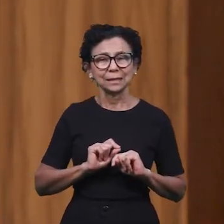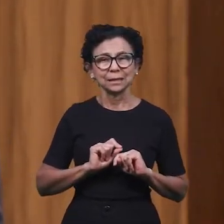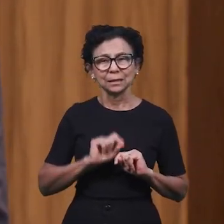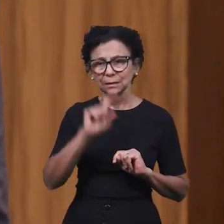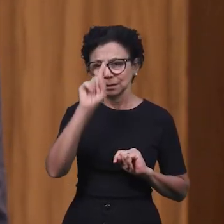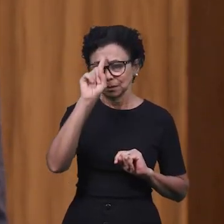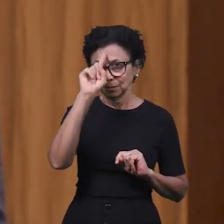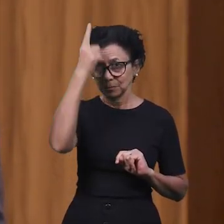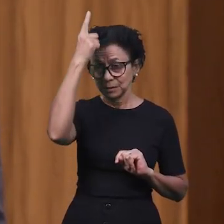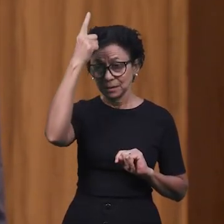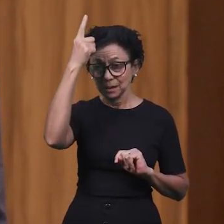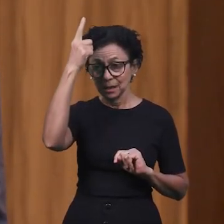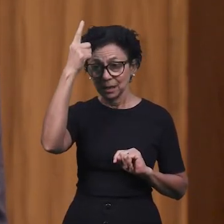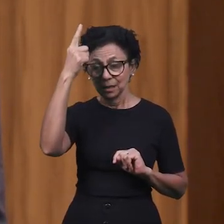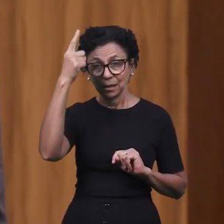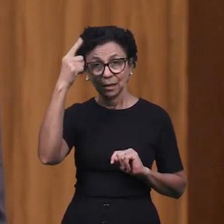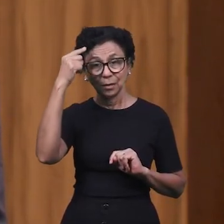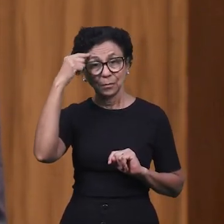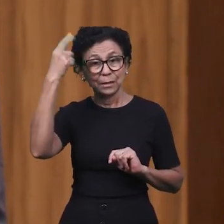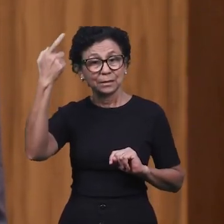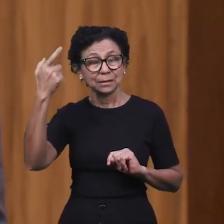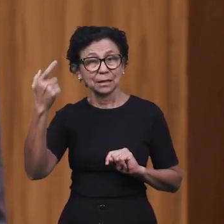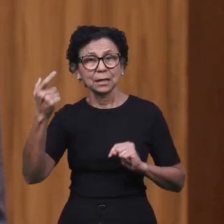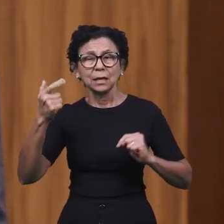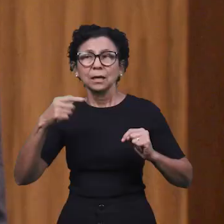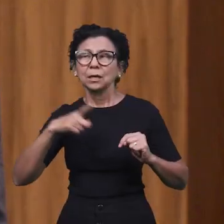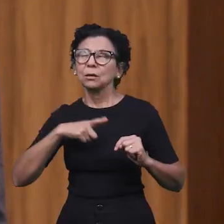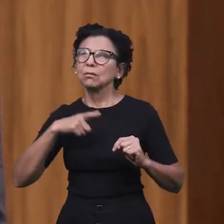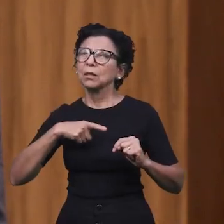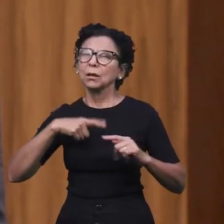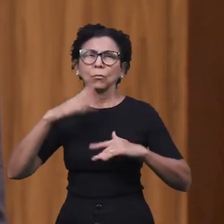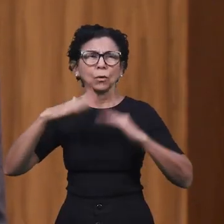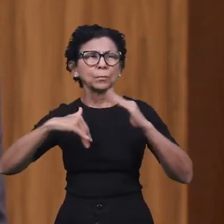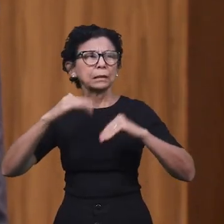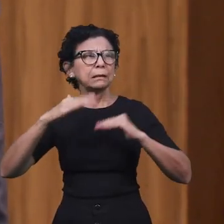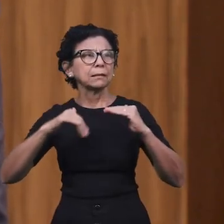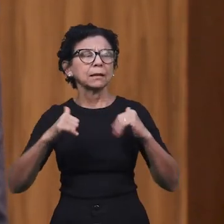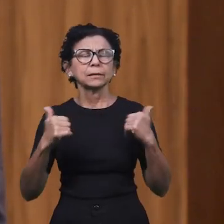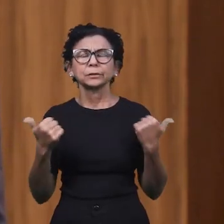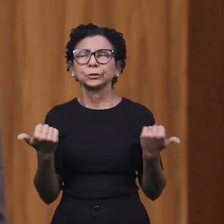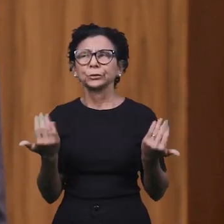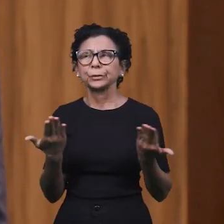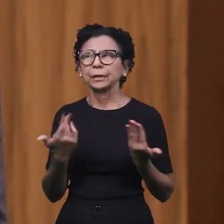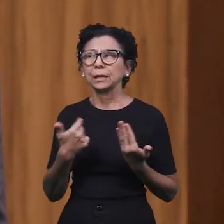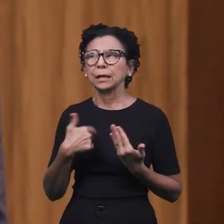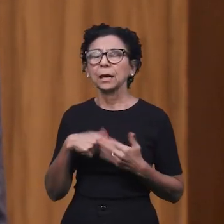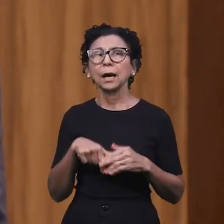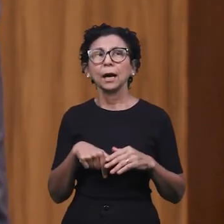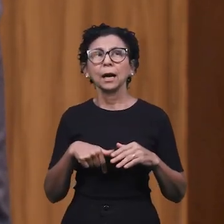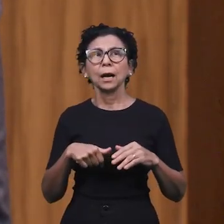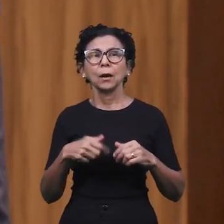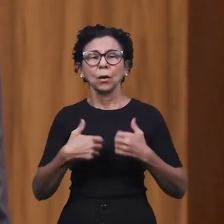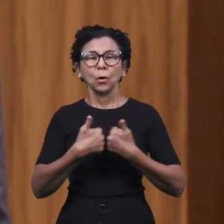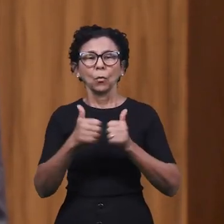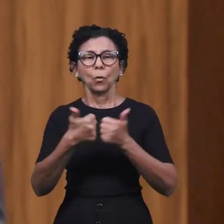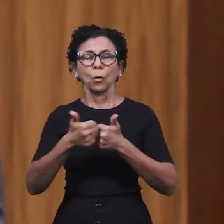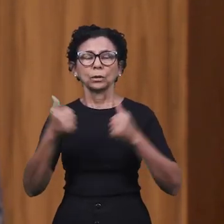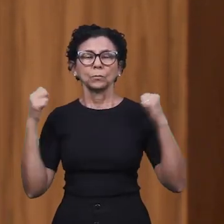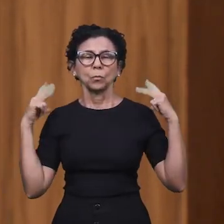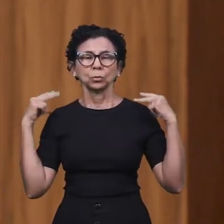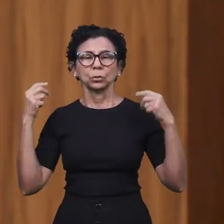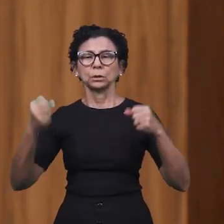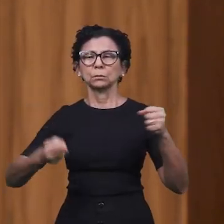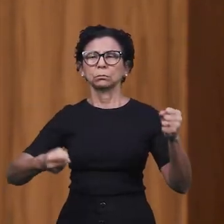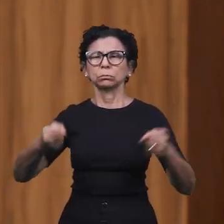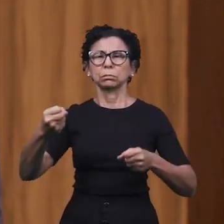que eu desempenho bem? Eu tenho alguma destreza? Olha, eu sou motorista de ônibus, mas eu